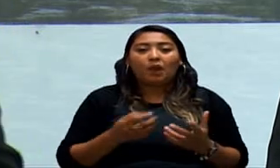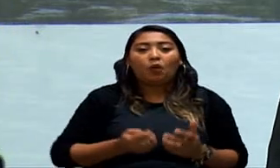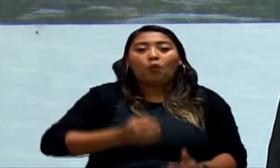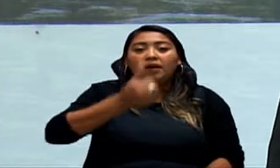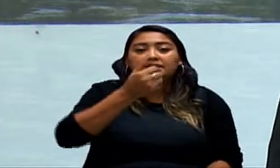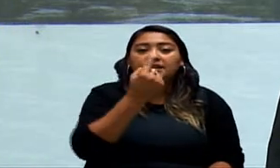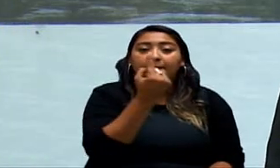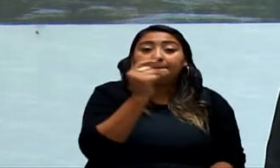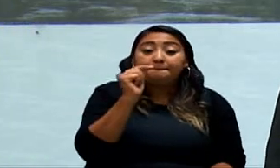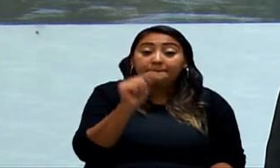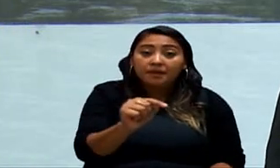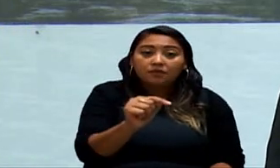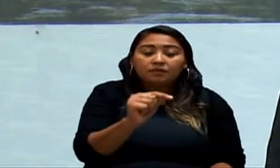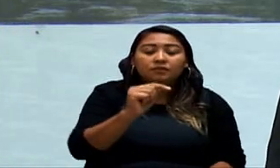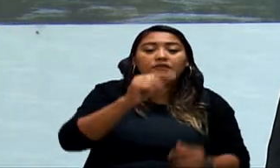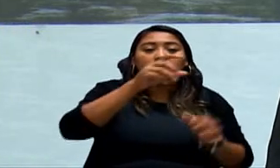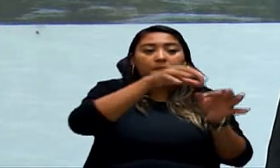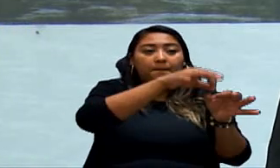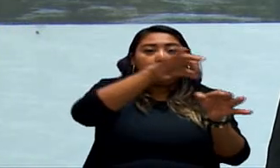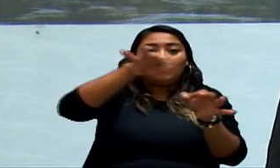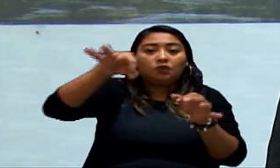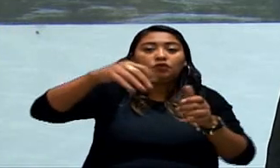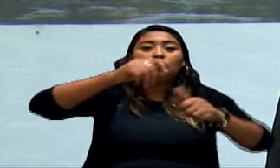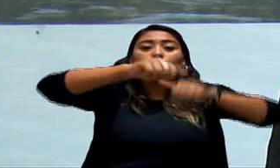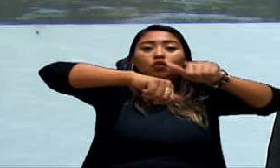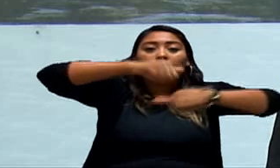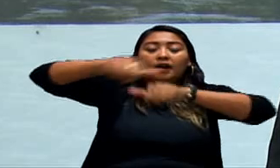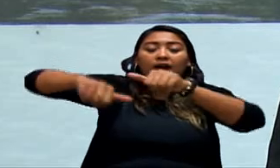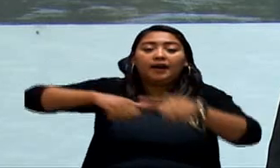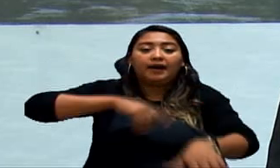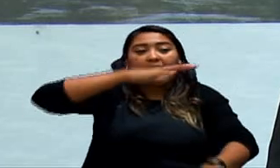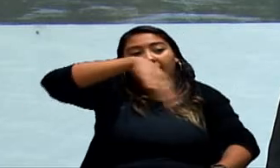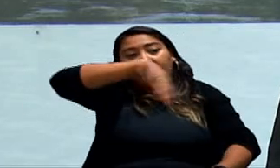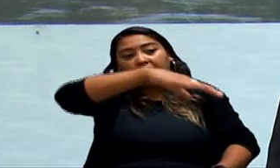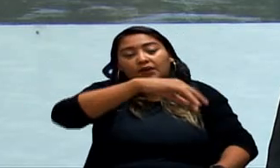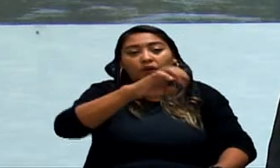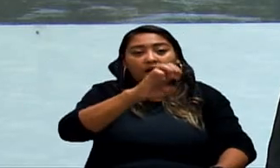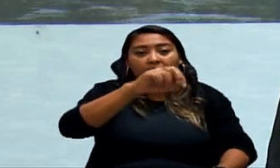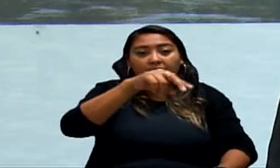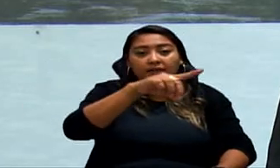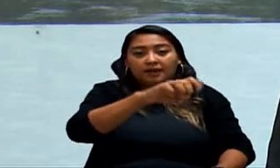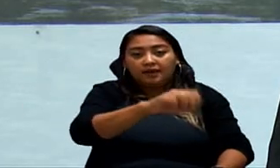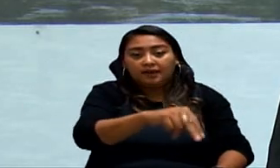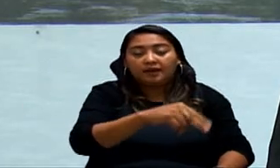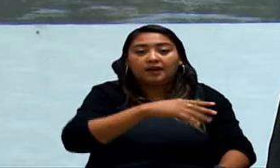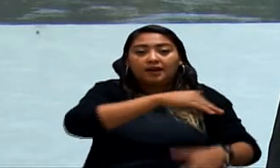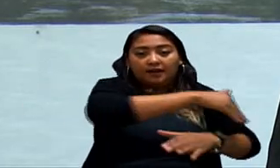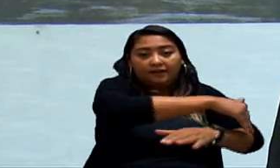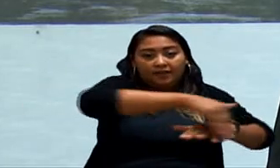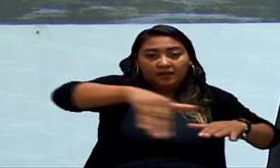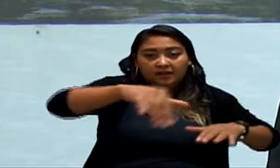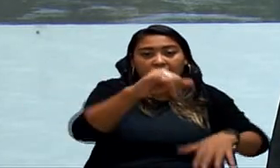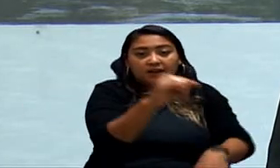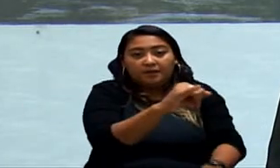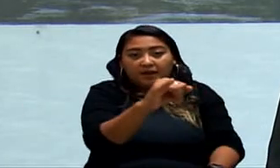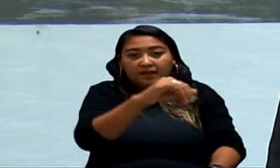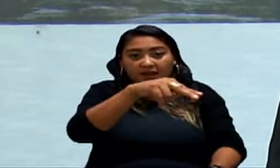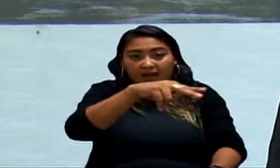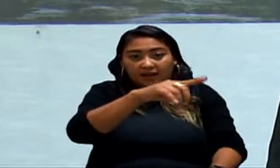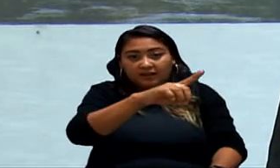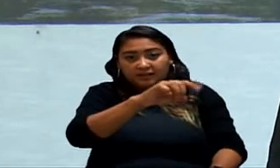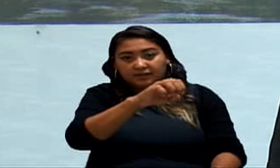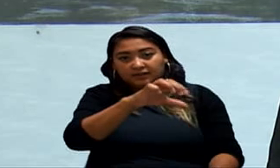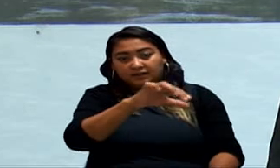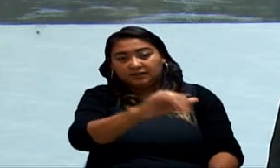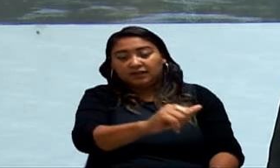quase 1.000 pontos de luz que deverão ser trocados ali na região do Éden, na Avenida Independência,